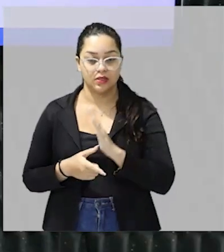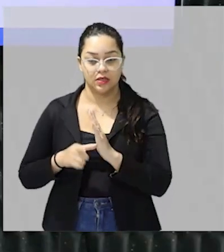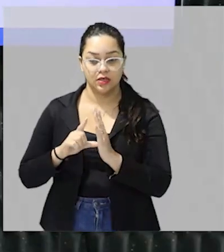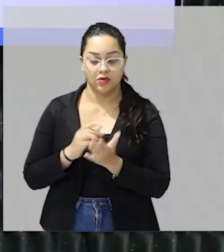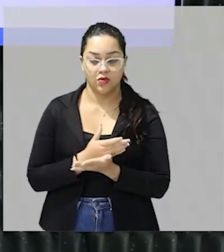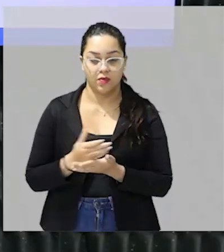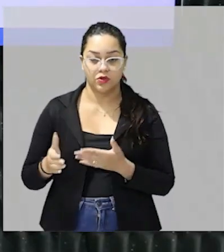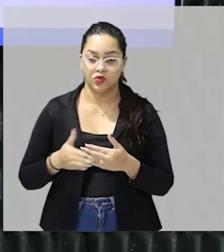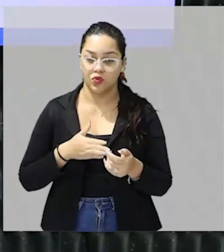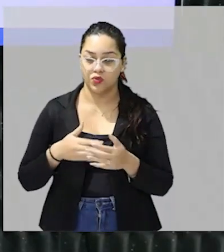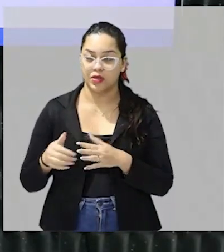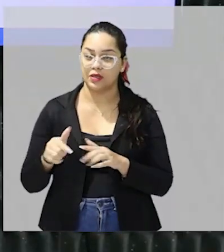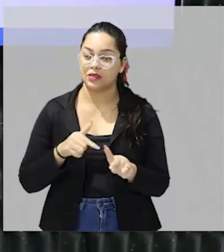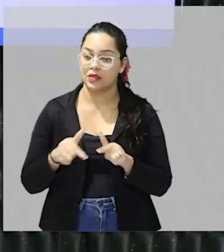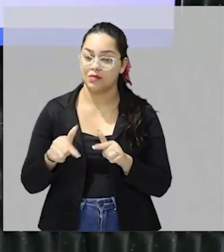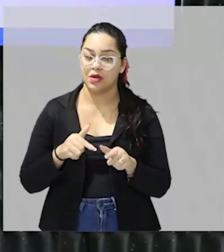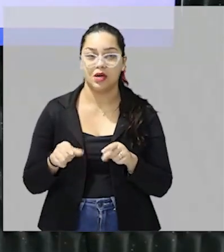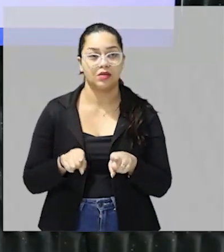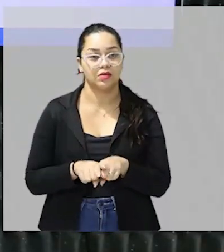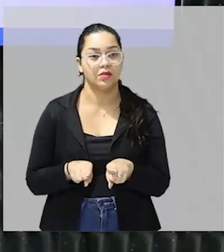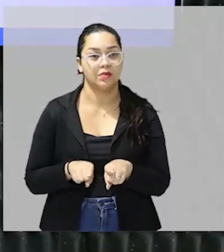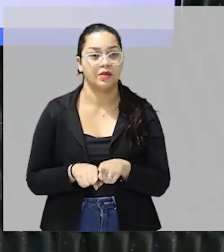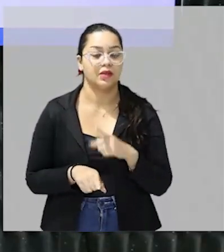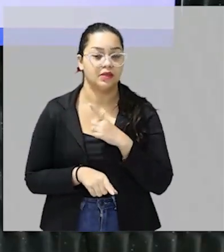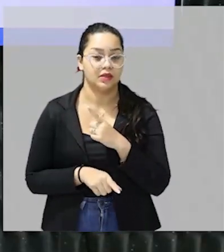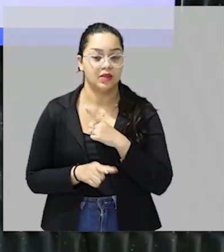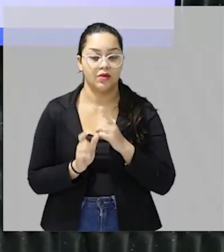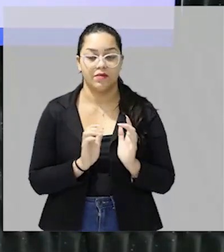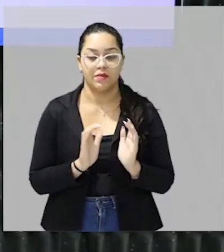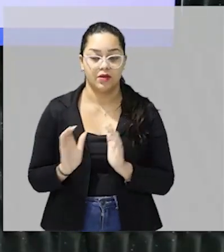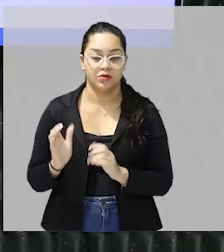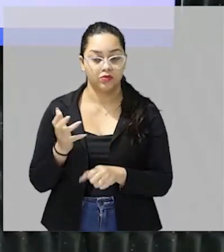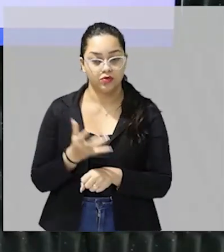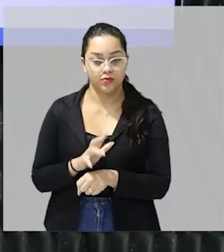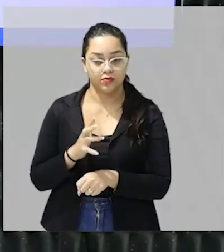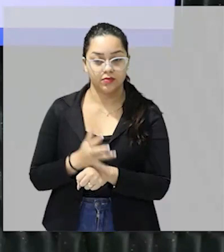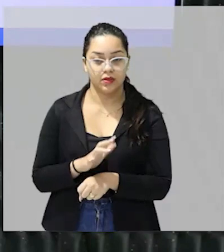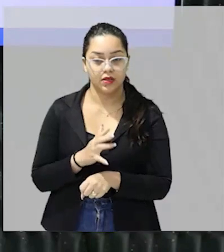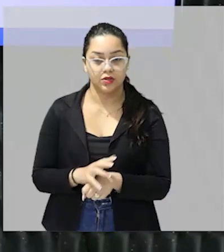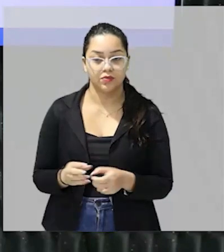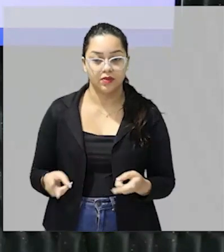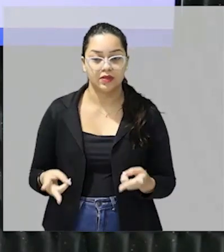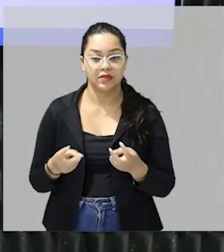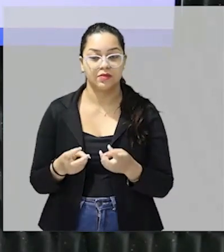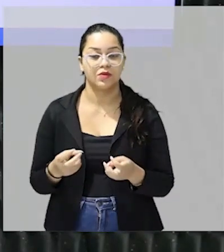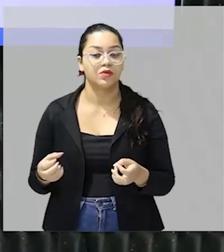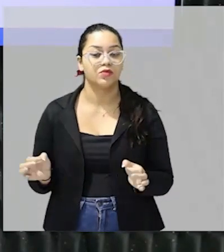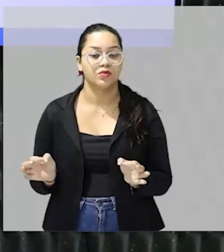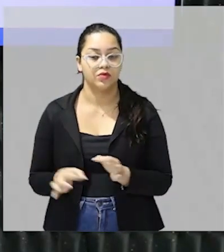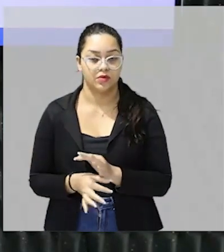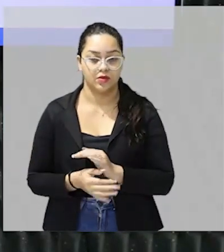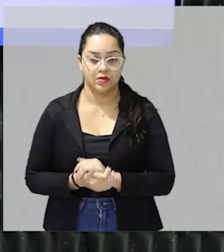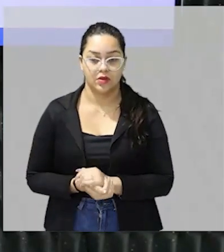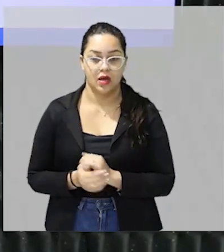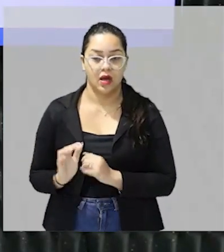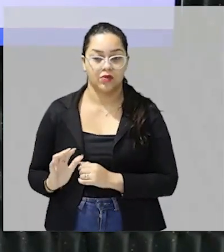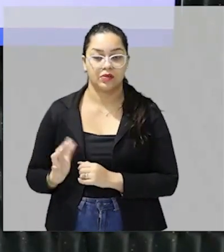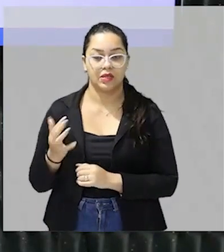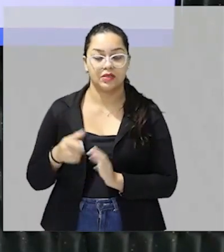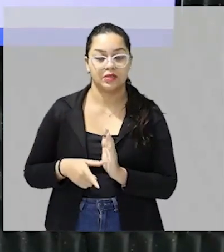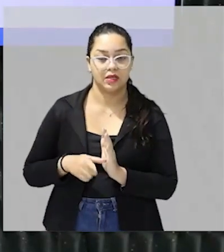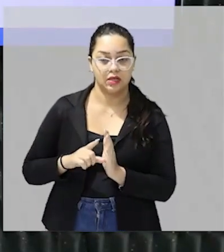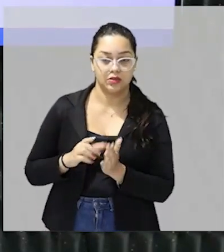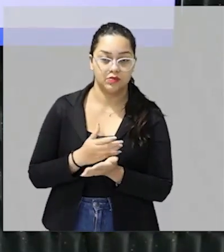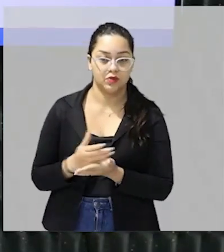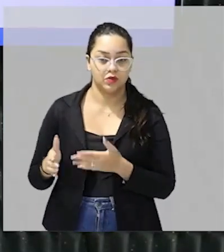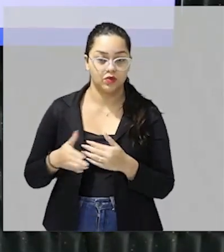início de qualquer trabalho e durante seu período de prática. Percebam bem aqui no finalzinho, ó, são realizadas antes do início de